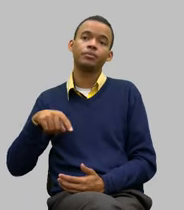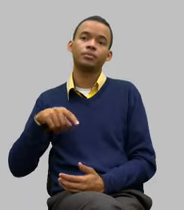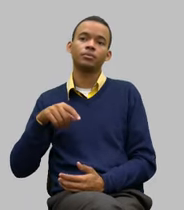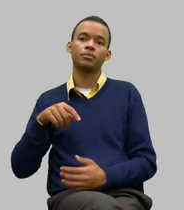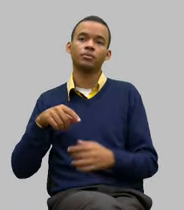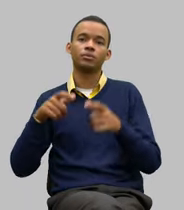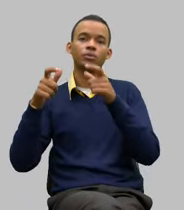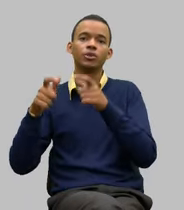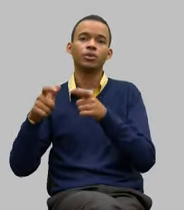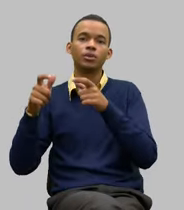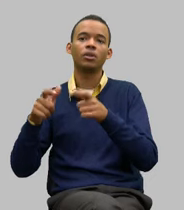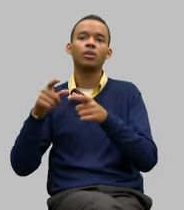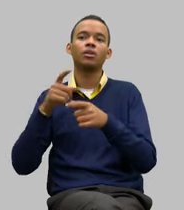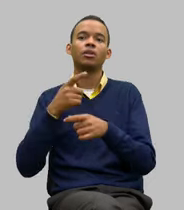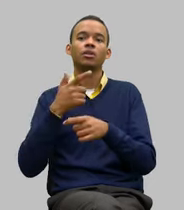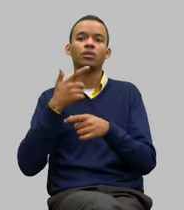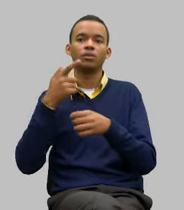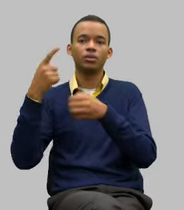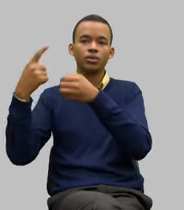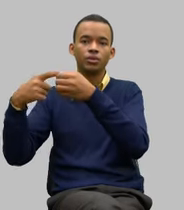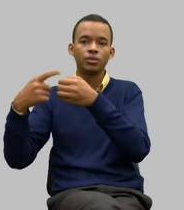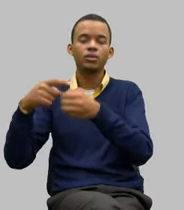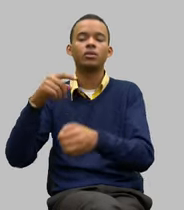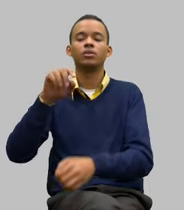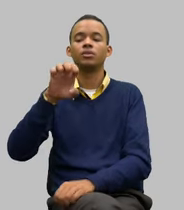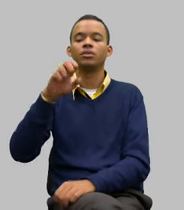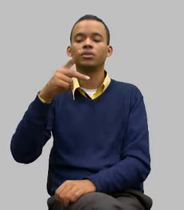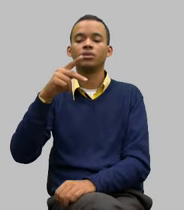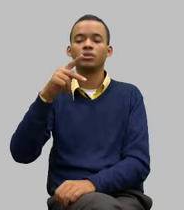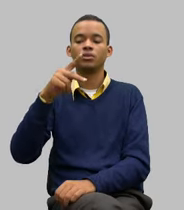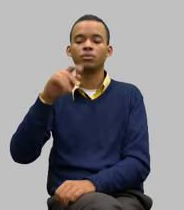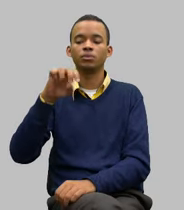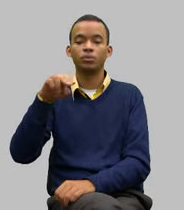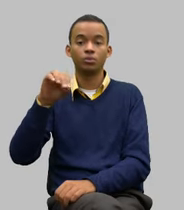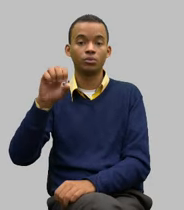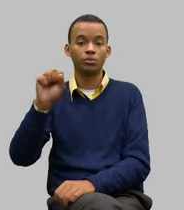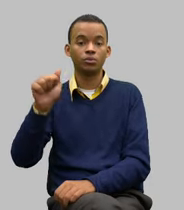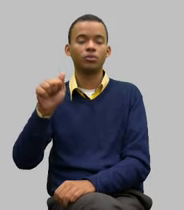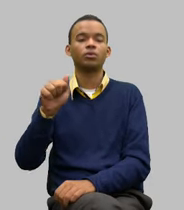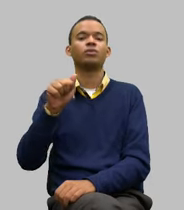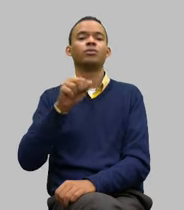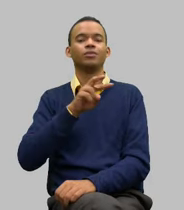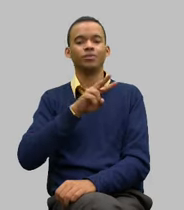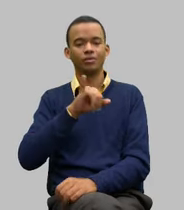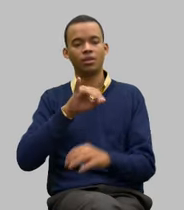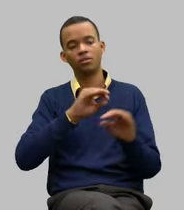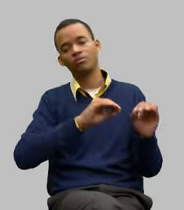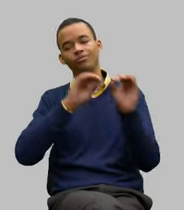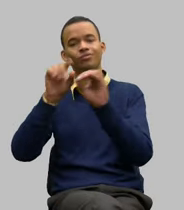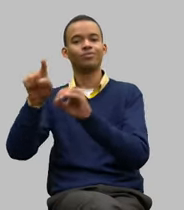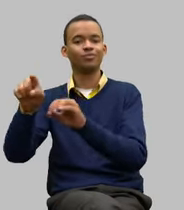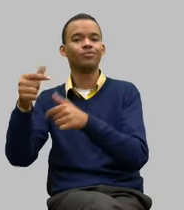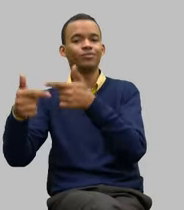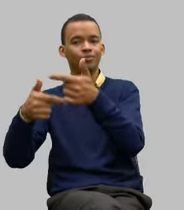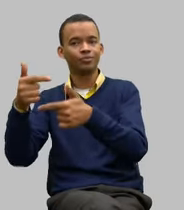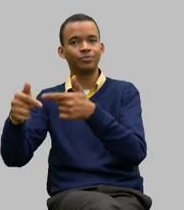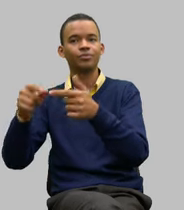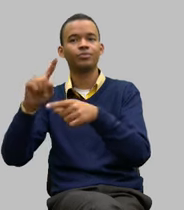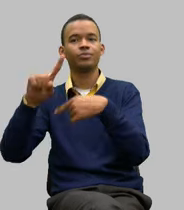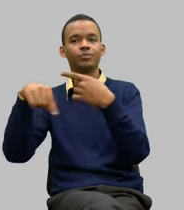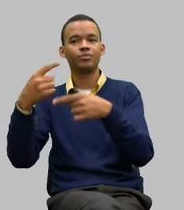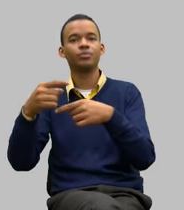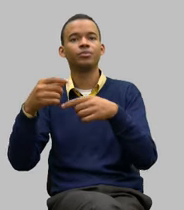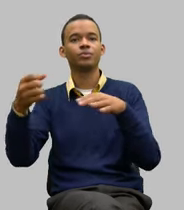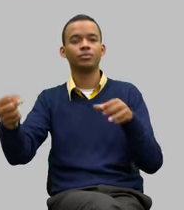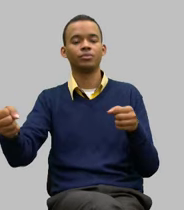não é isso secretário o juiz vai lá pra Espinosa porque ele é novo a medida que o tempo vai passando ele vai se aproximando da capital não é